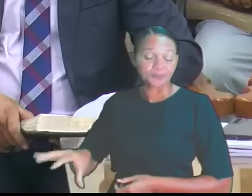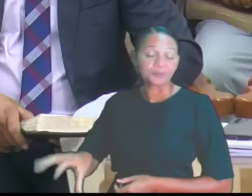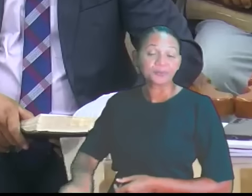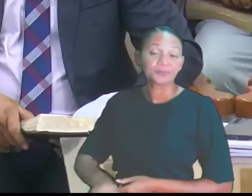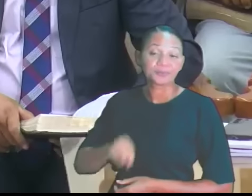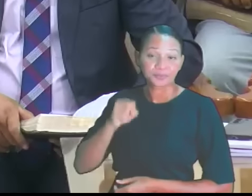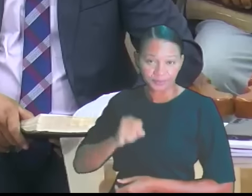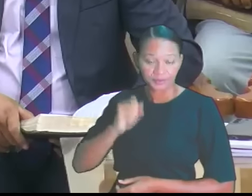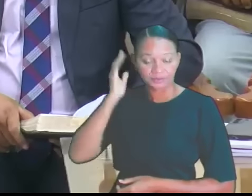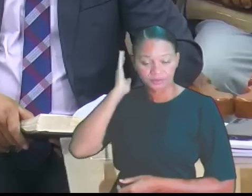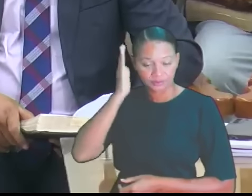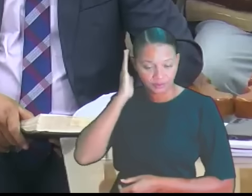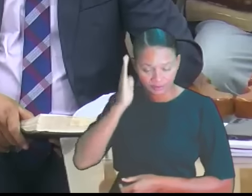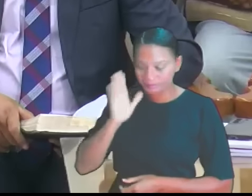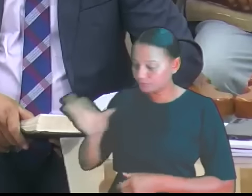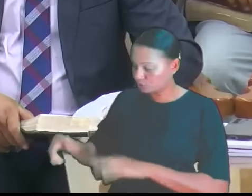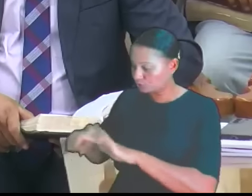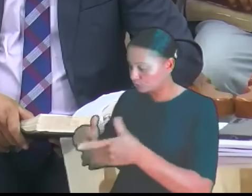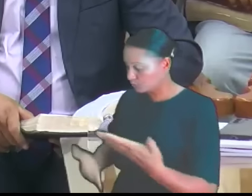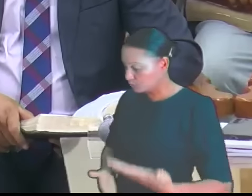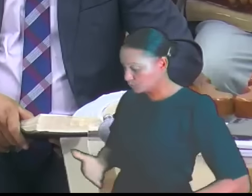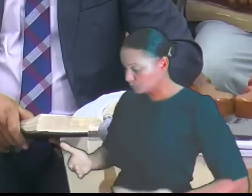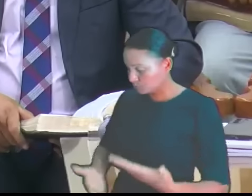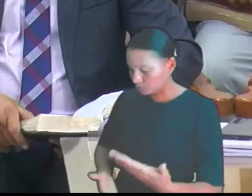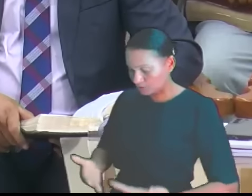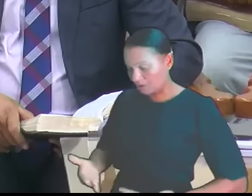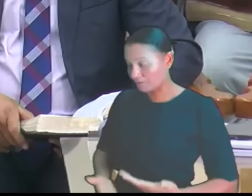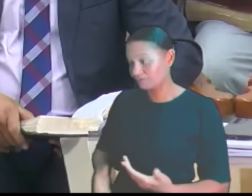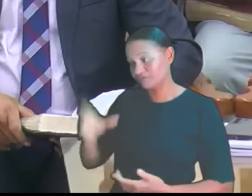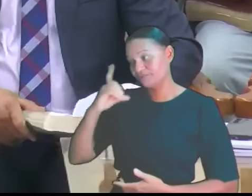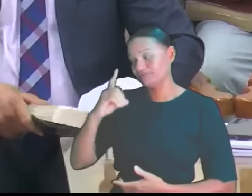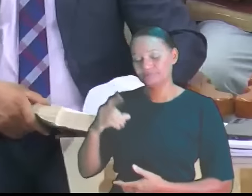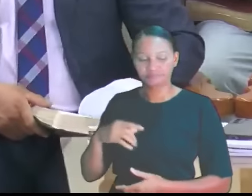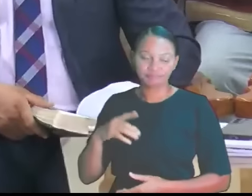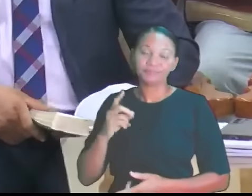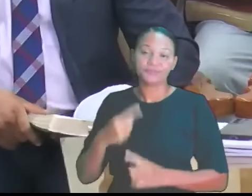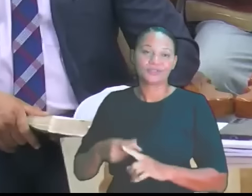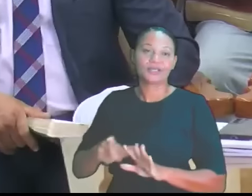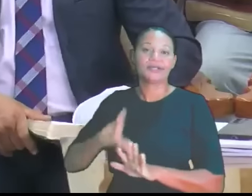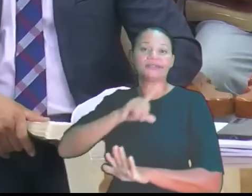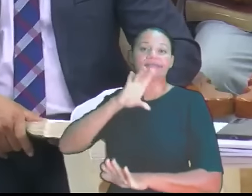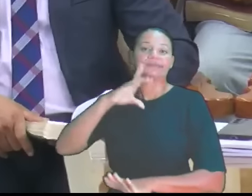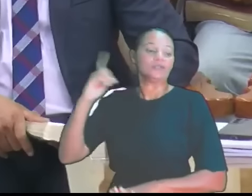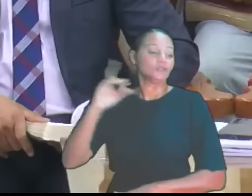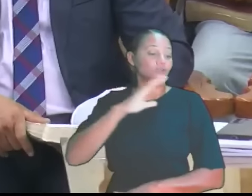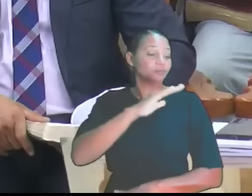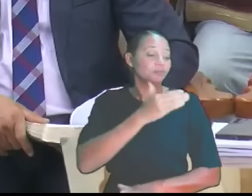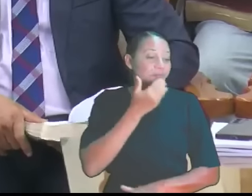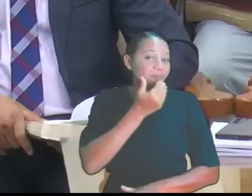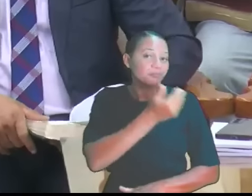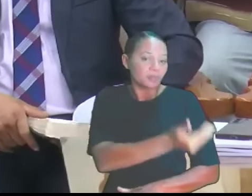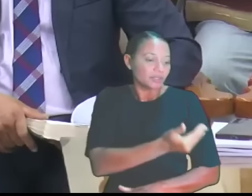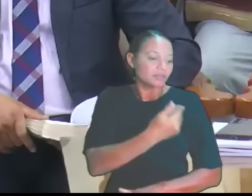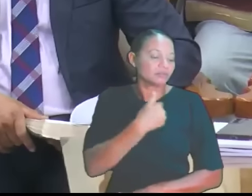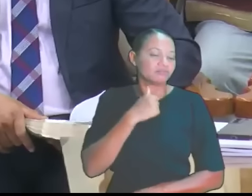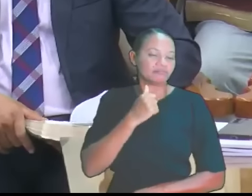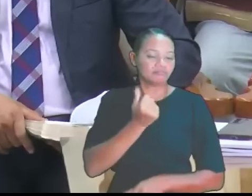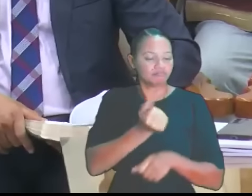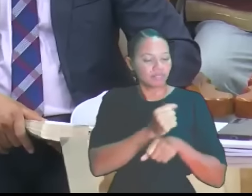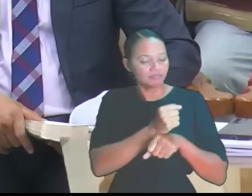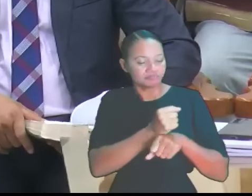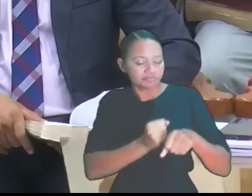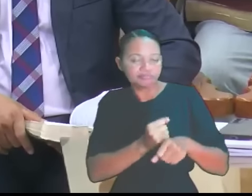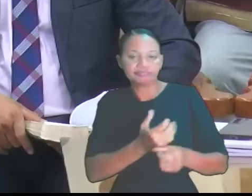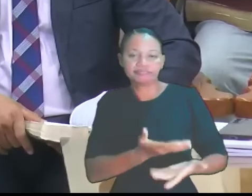chamou os servos e disse: vamos subir ali no monte. Abraão não tem nenhuma dificuldade de levar Isaac.